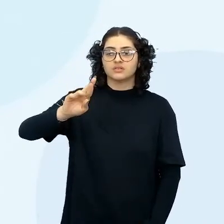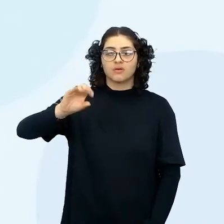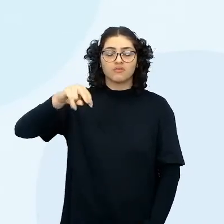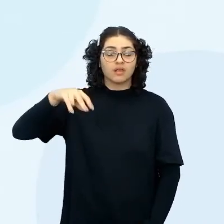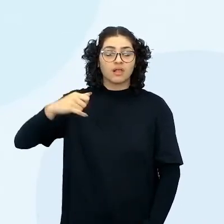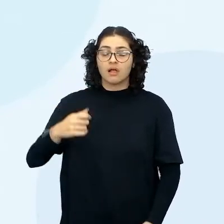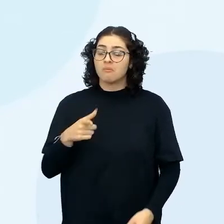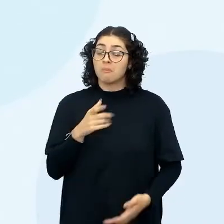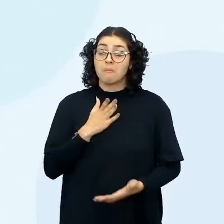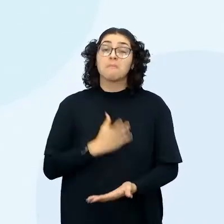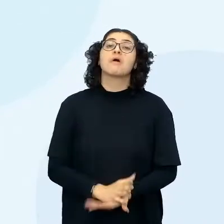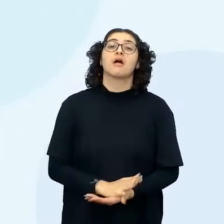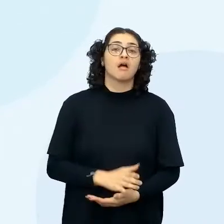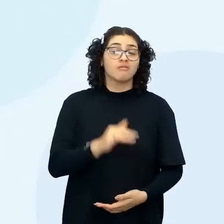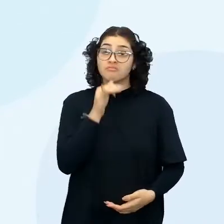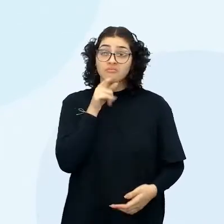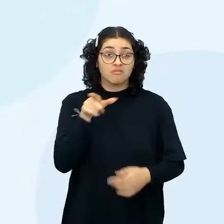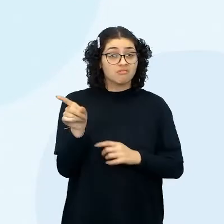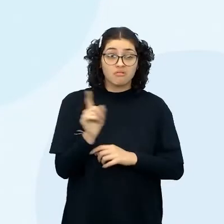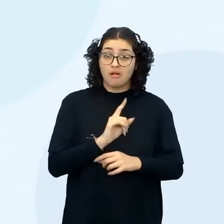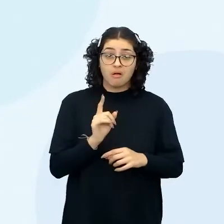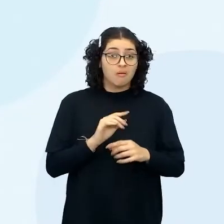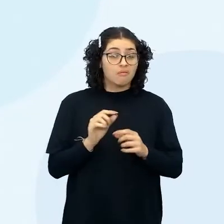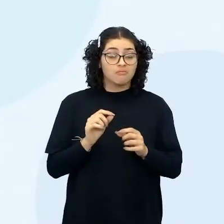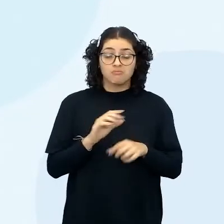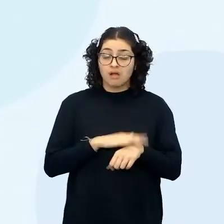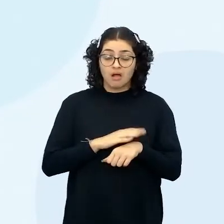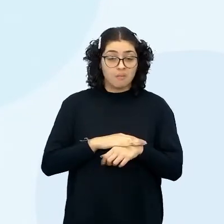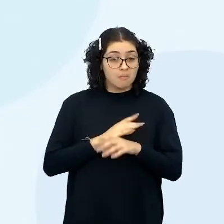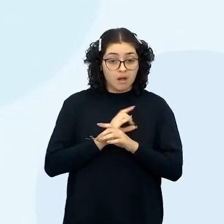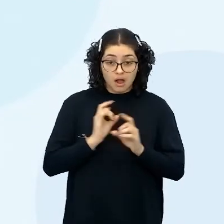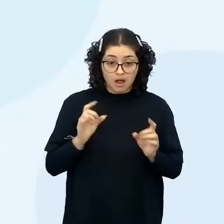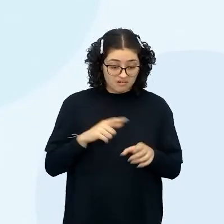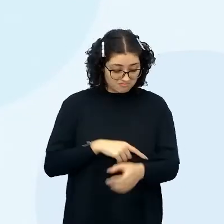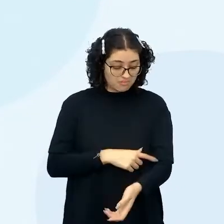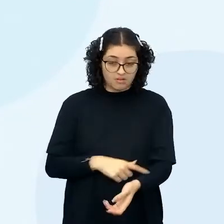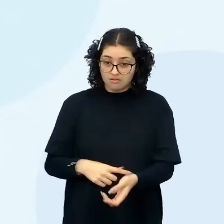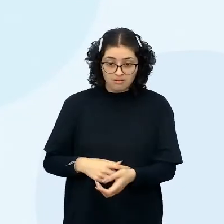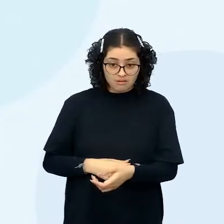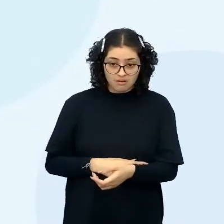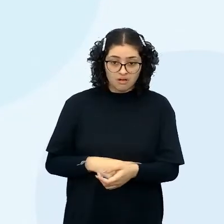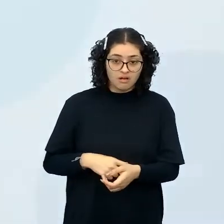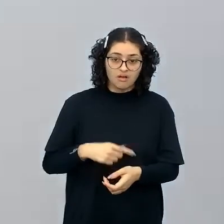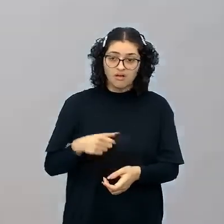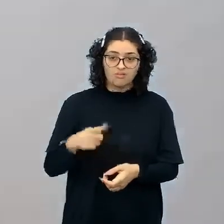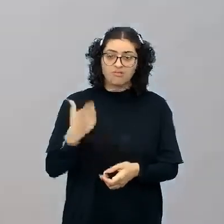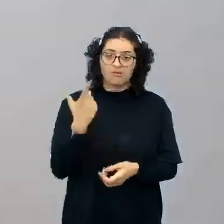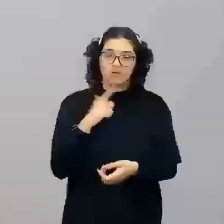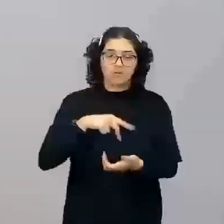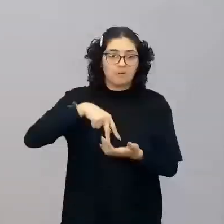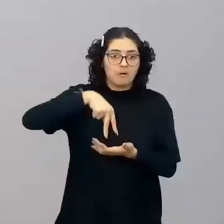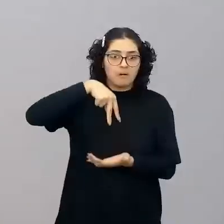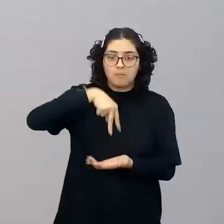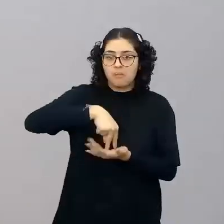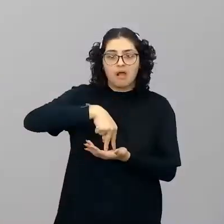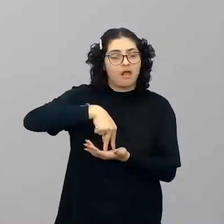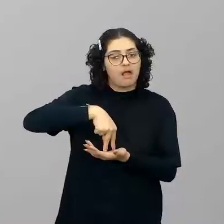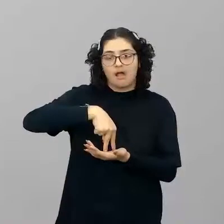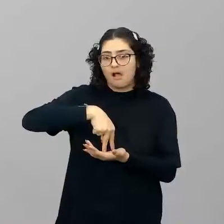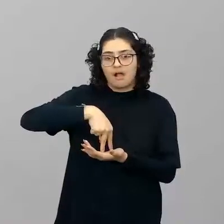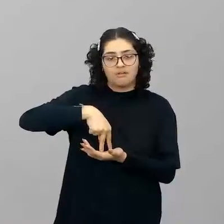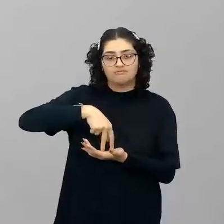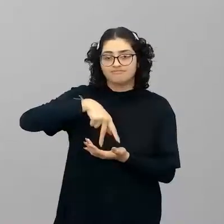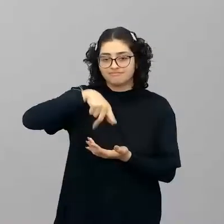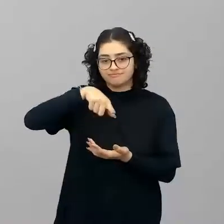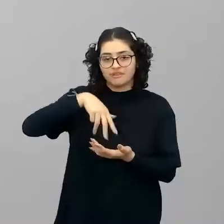eu não produzo mais a distrofina, eu não produzo mais aquela proteína que me dá estabilidade nos movimentos e